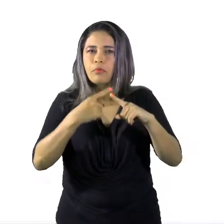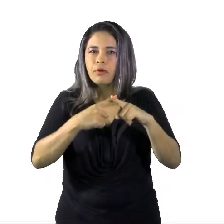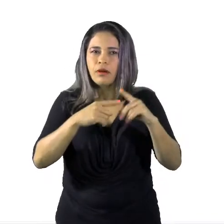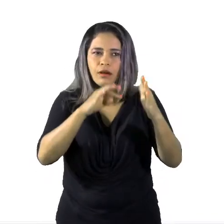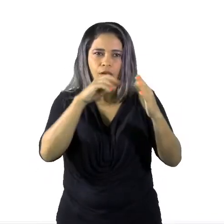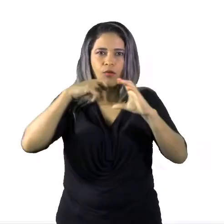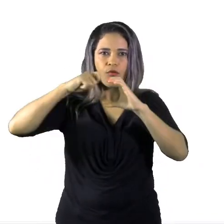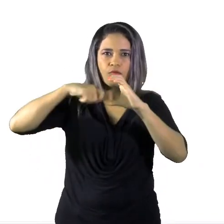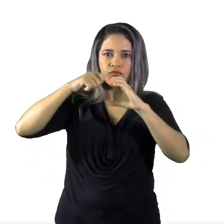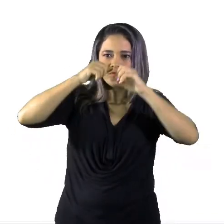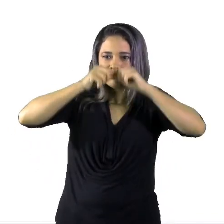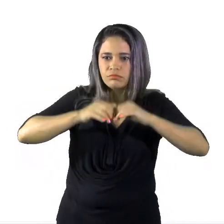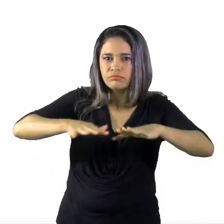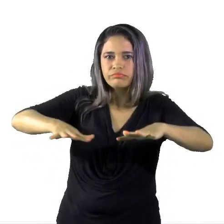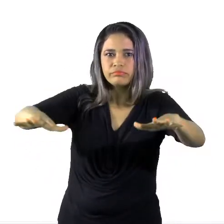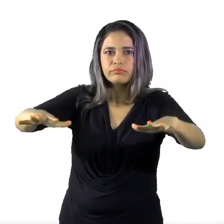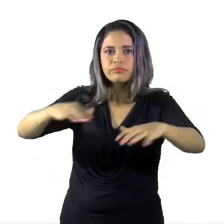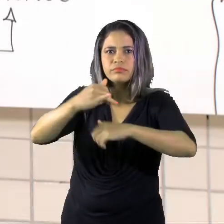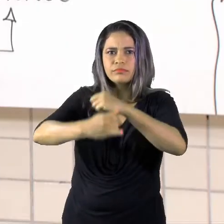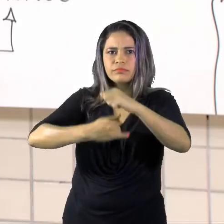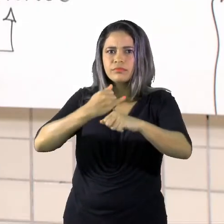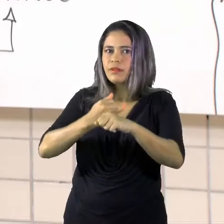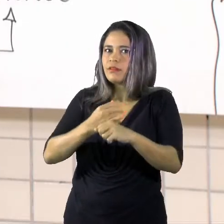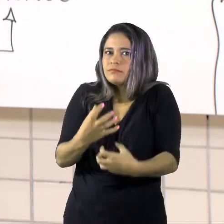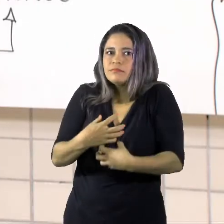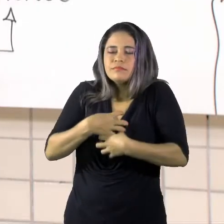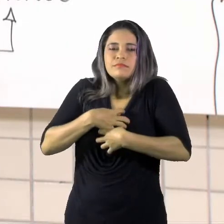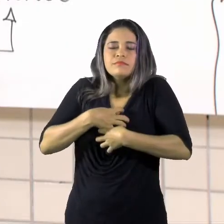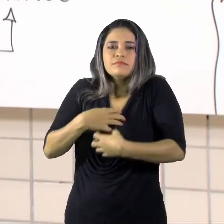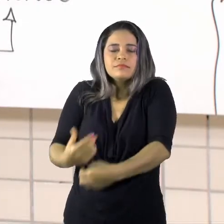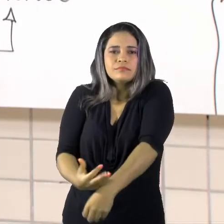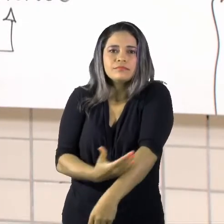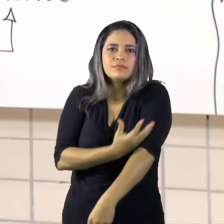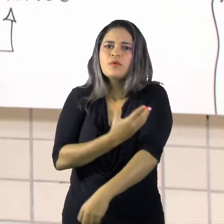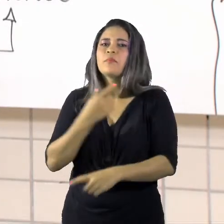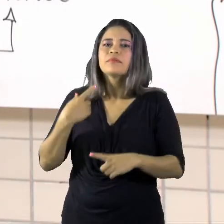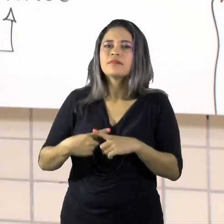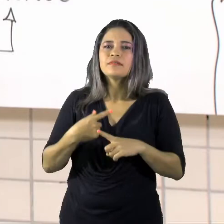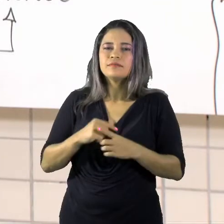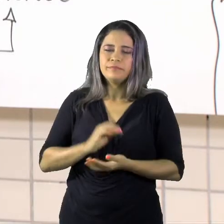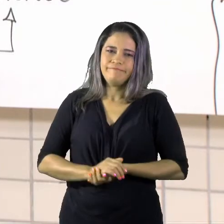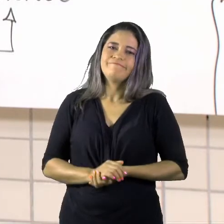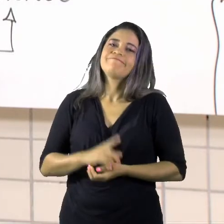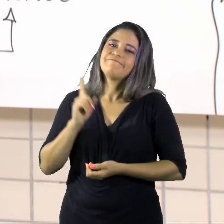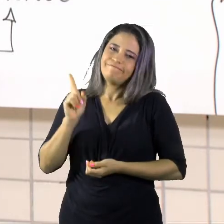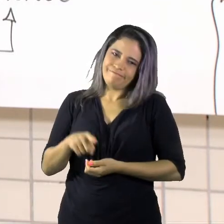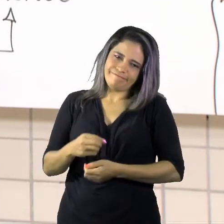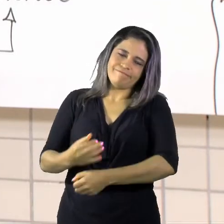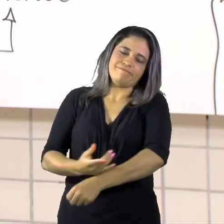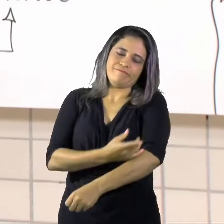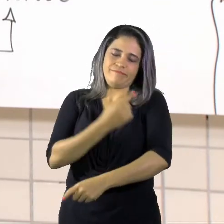emoção nas redes sociais? Ele causou tanta emoção devido